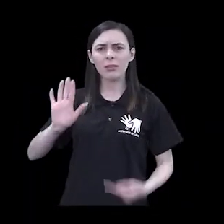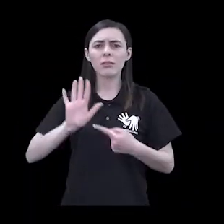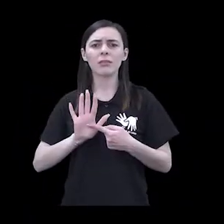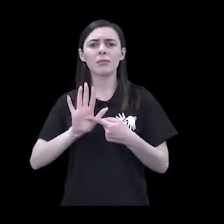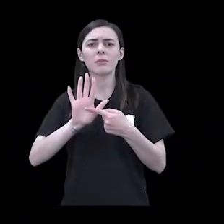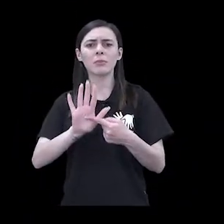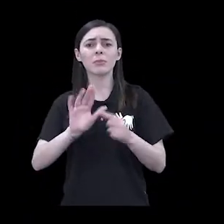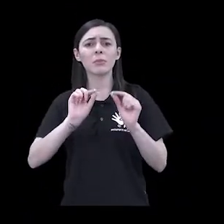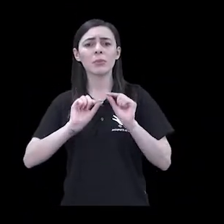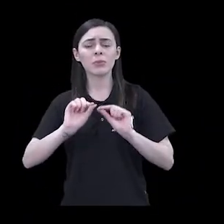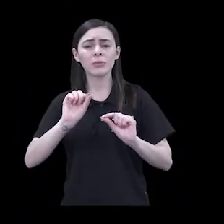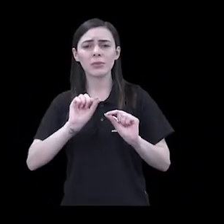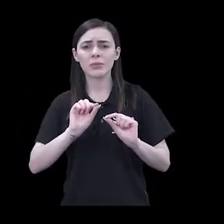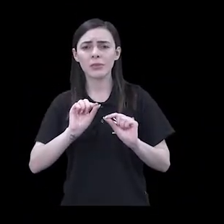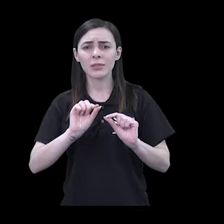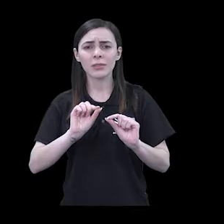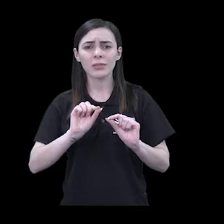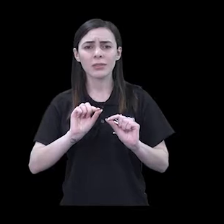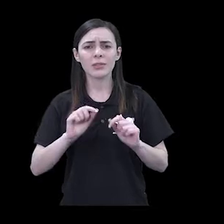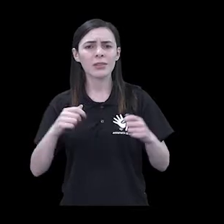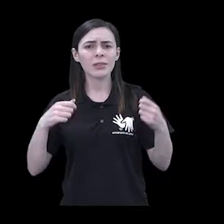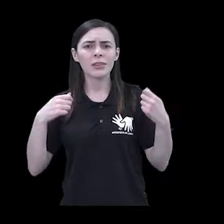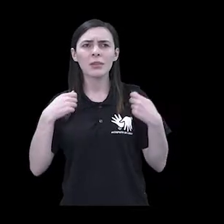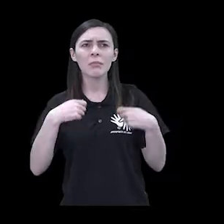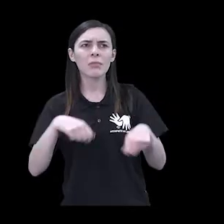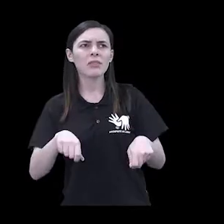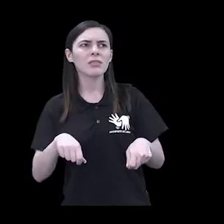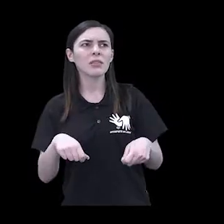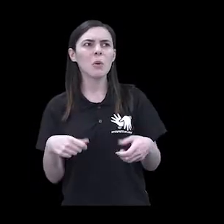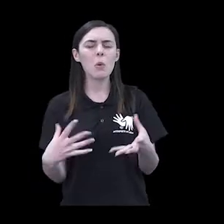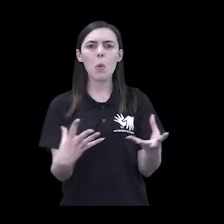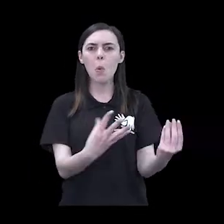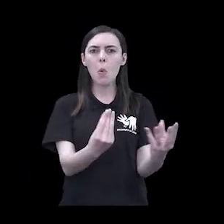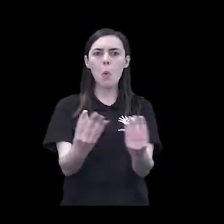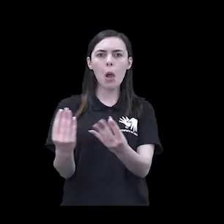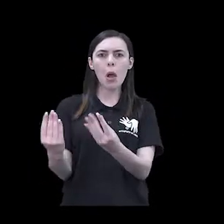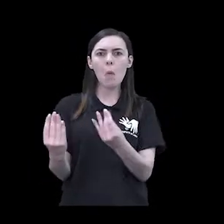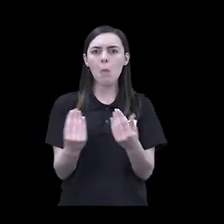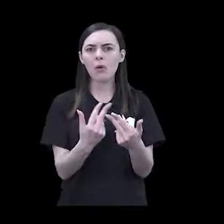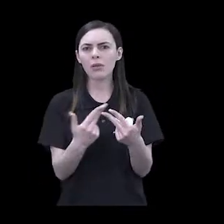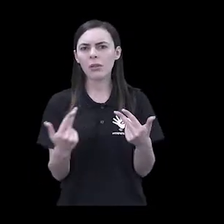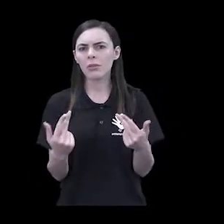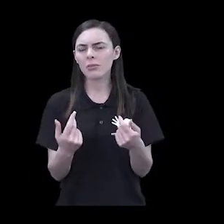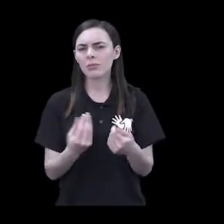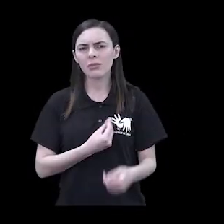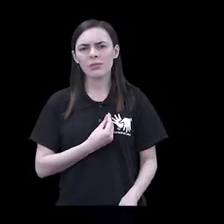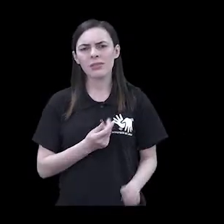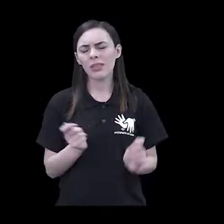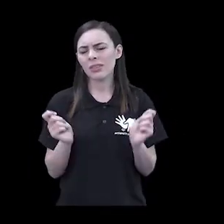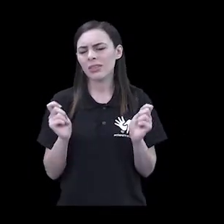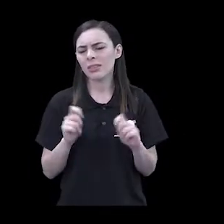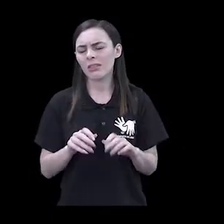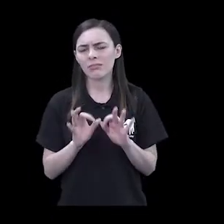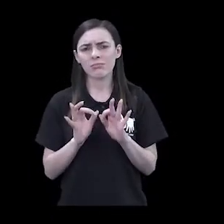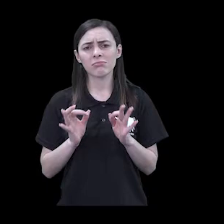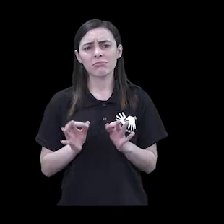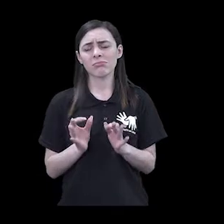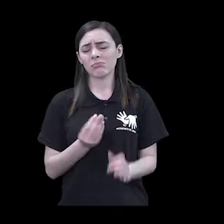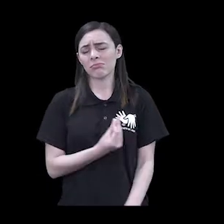mostra que ele não precisa muito para ele viver, porque ele mora num pequeno